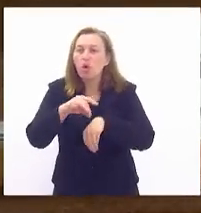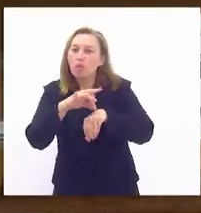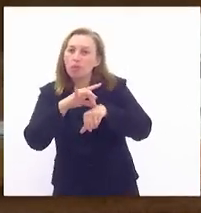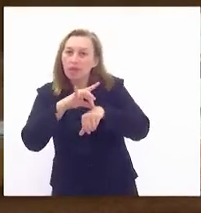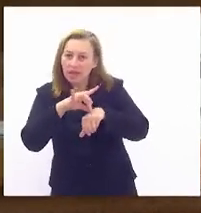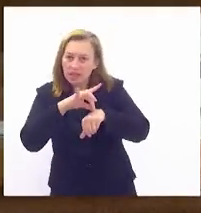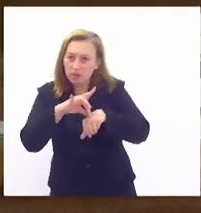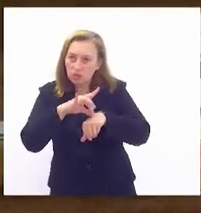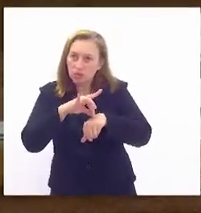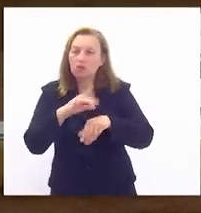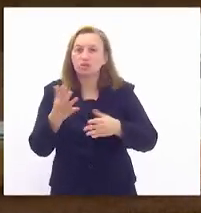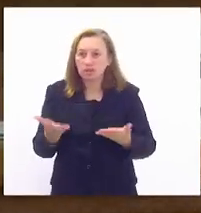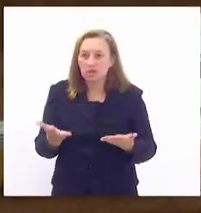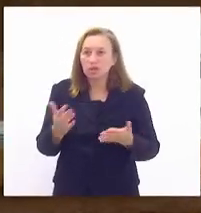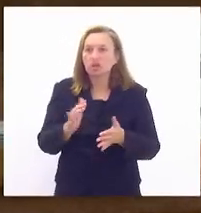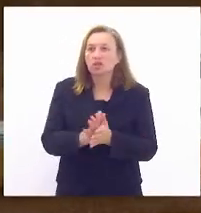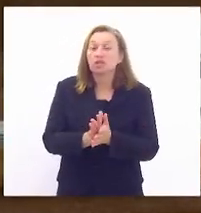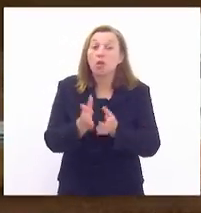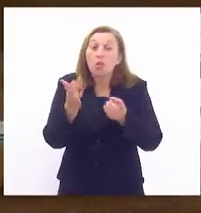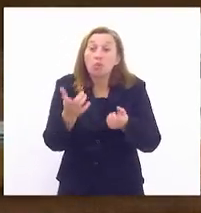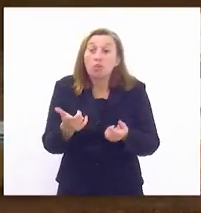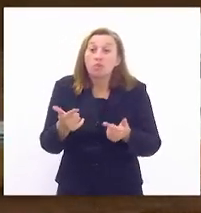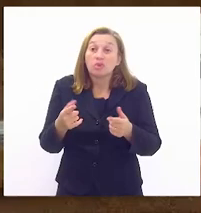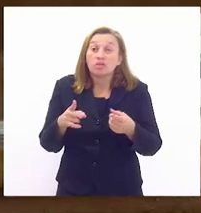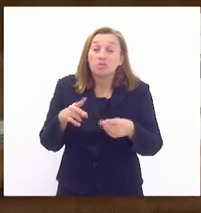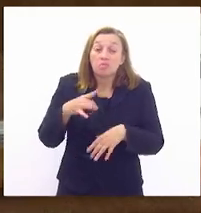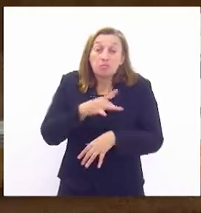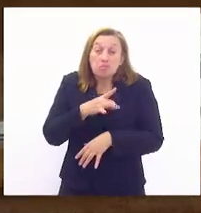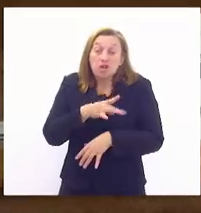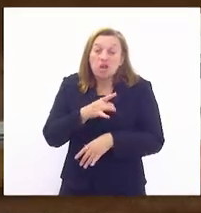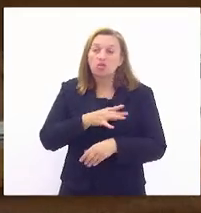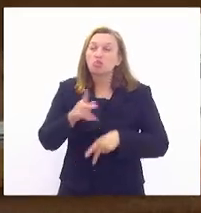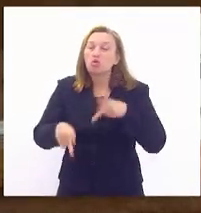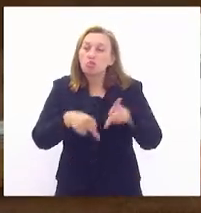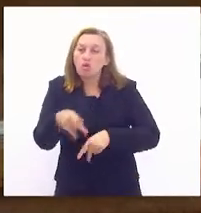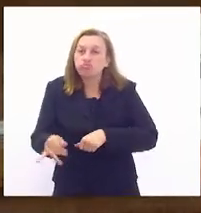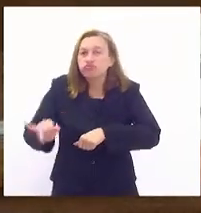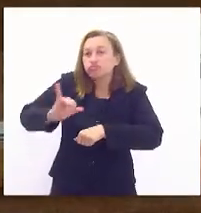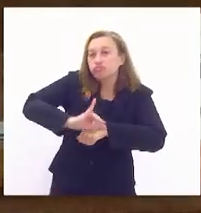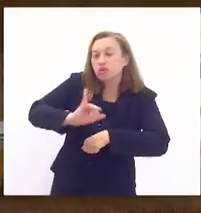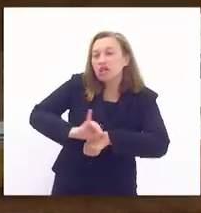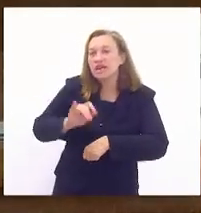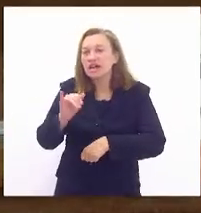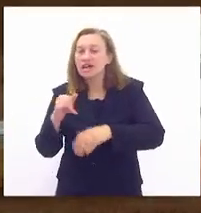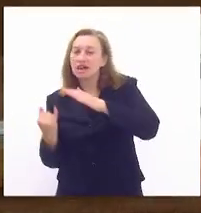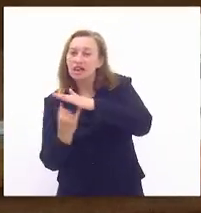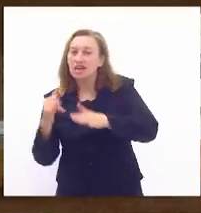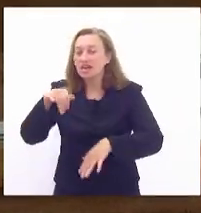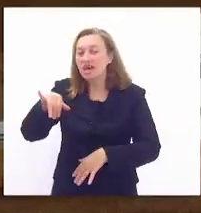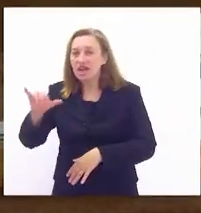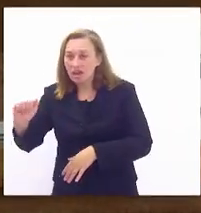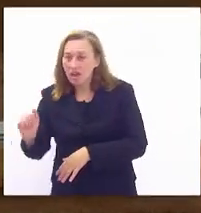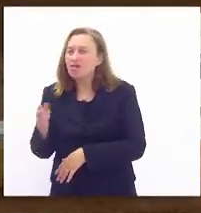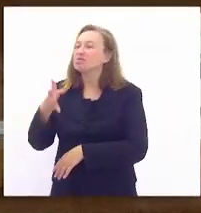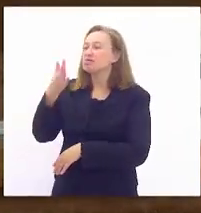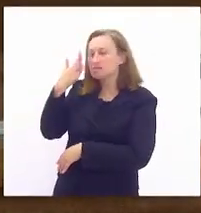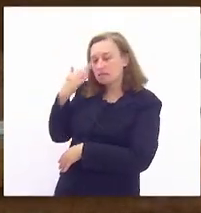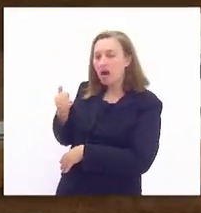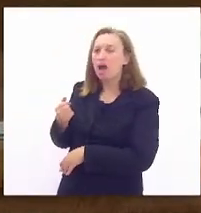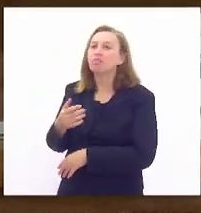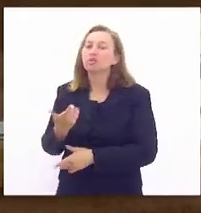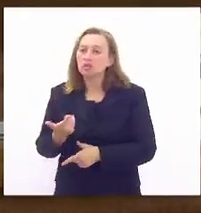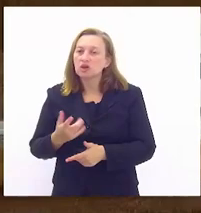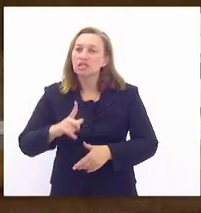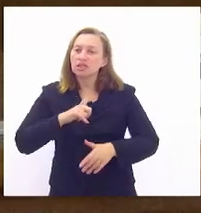que tem trago tantos transtornos à população de Volta Redonda. O INEA sabe disso, o INEA tem